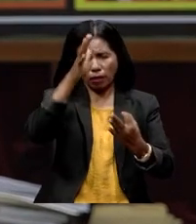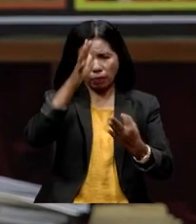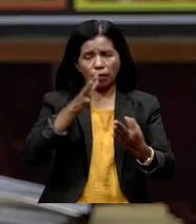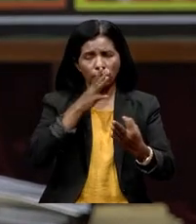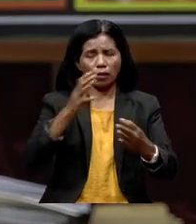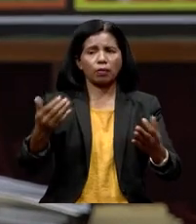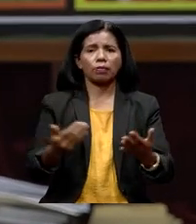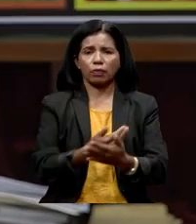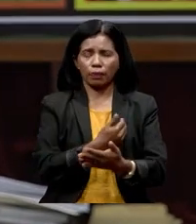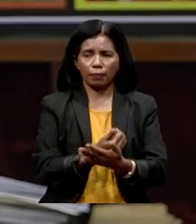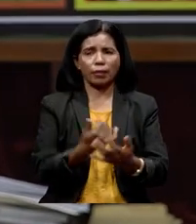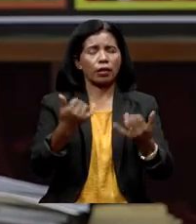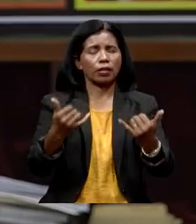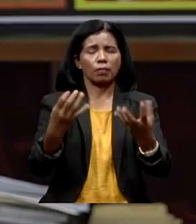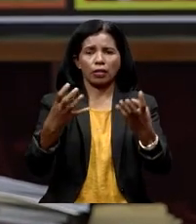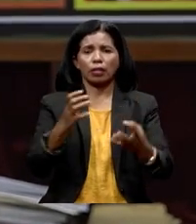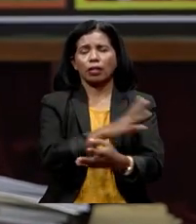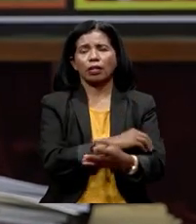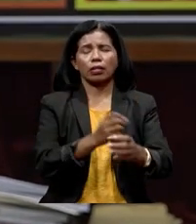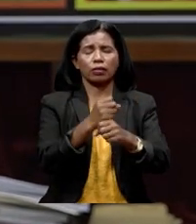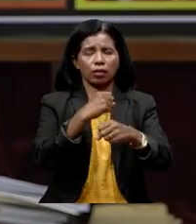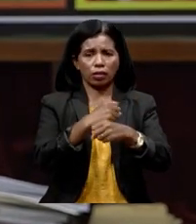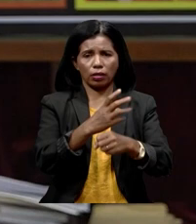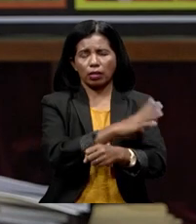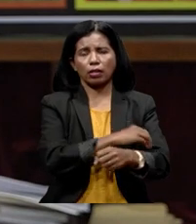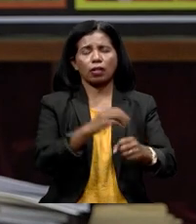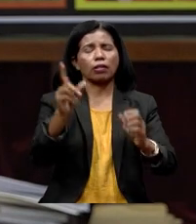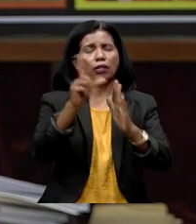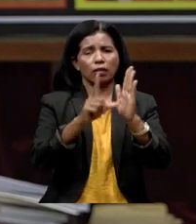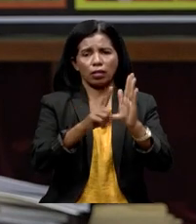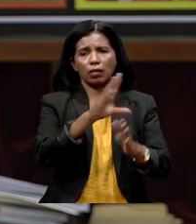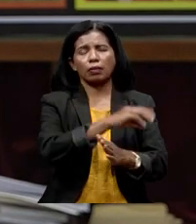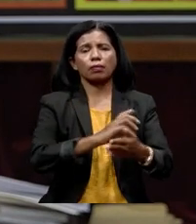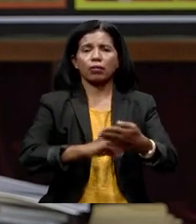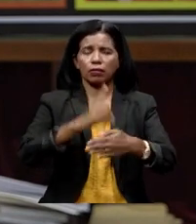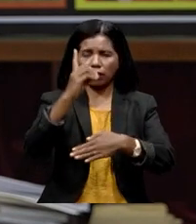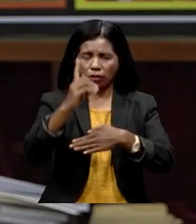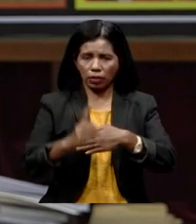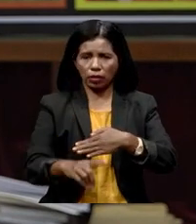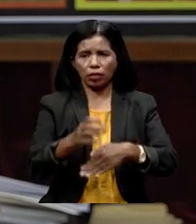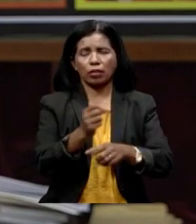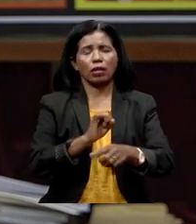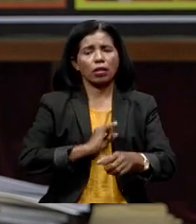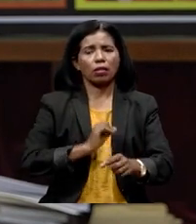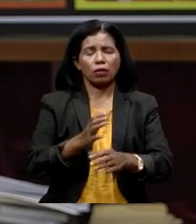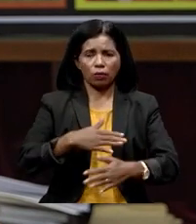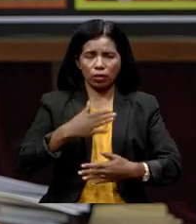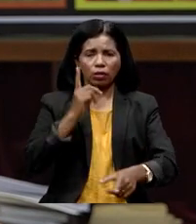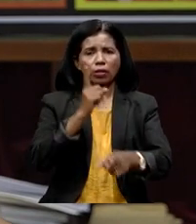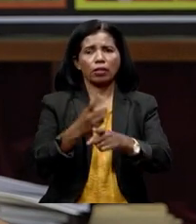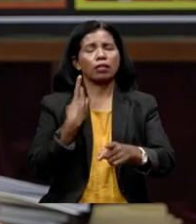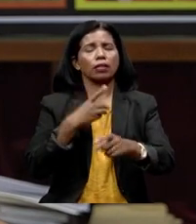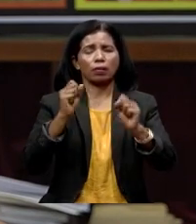comunidade fong. No ne iha boat barak liutan, rodi halo aproximação holístico, ba desenvolvimento, no how contente tebes, catequita